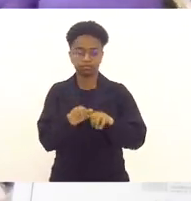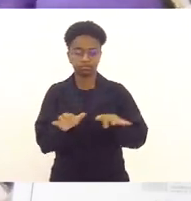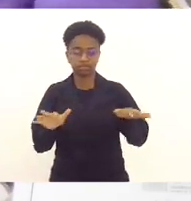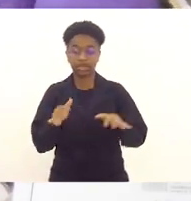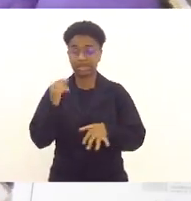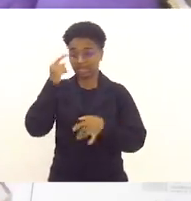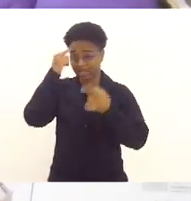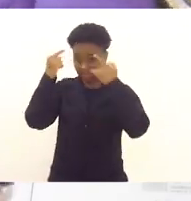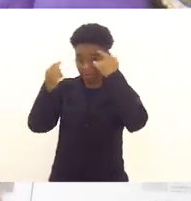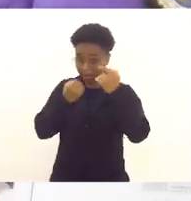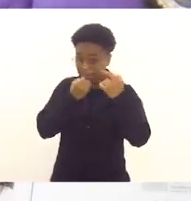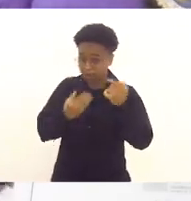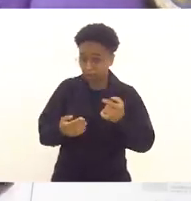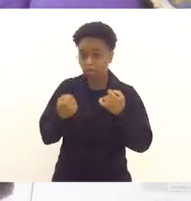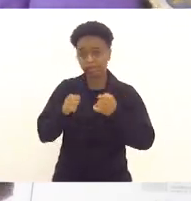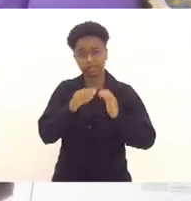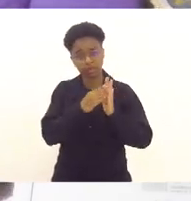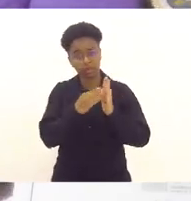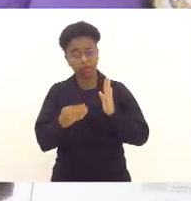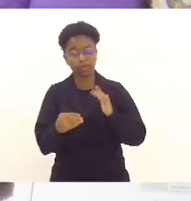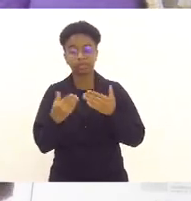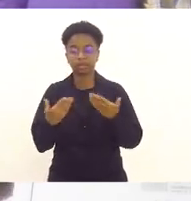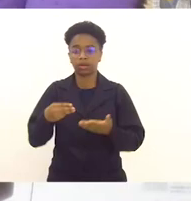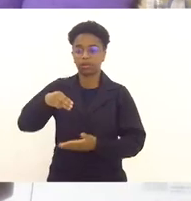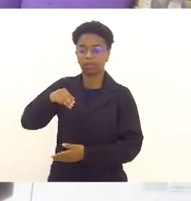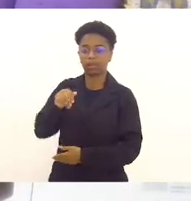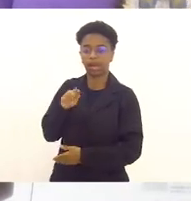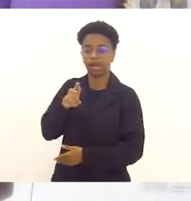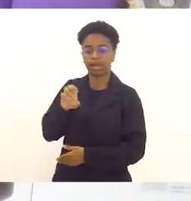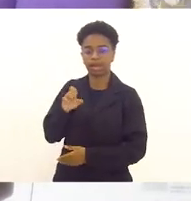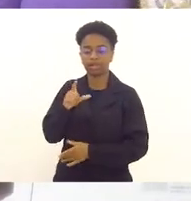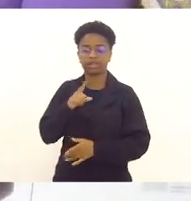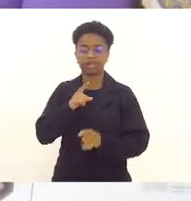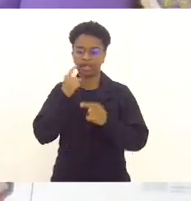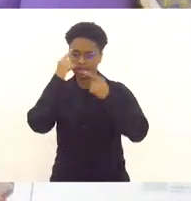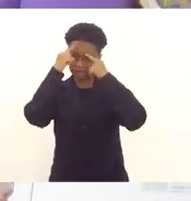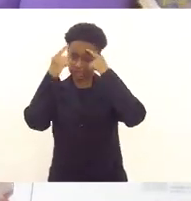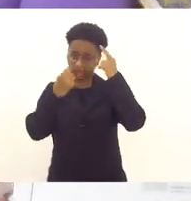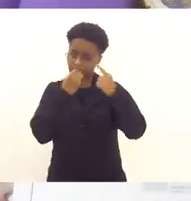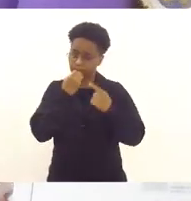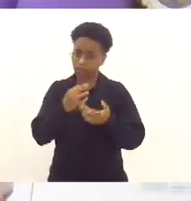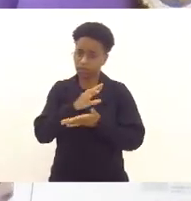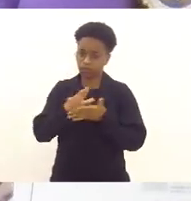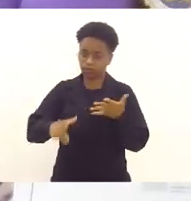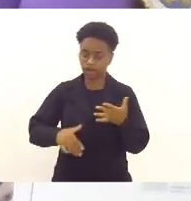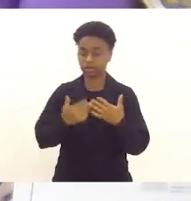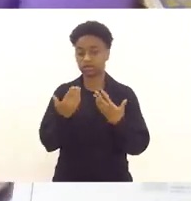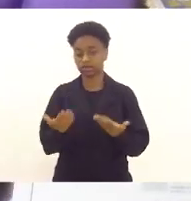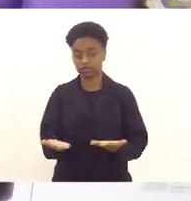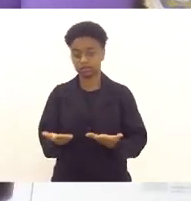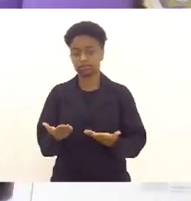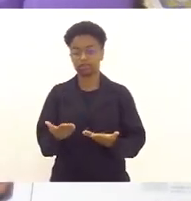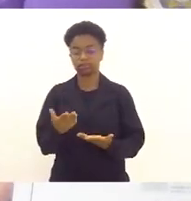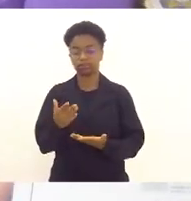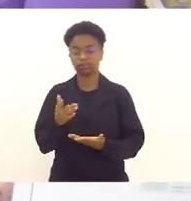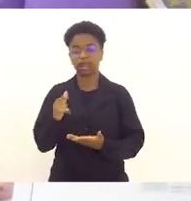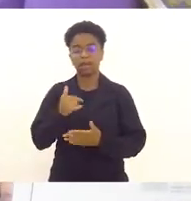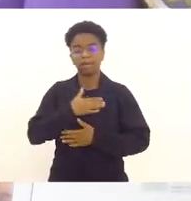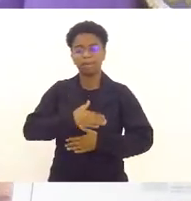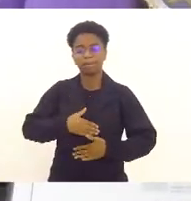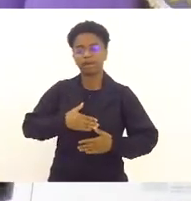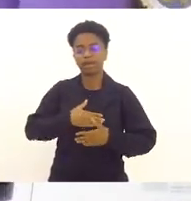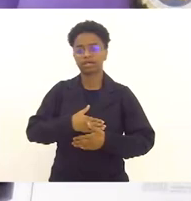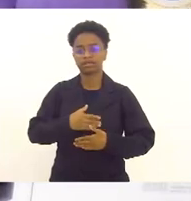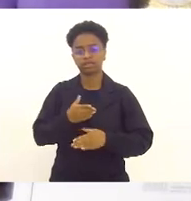boas ideias então a maré traz muitas boas ideias né então é uma é uma foi uma um prazer